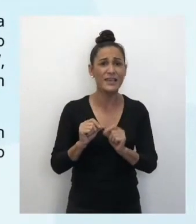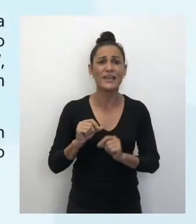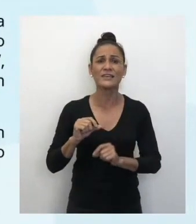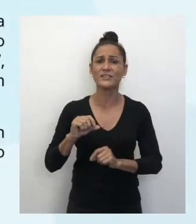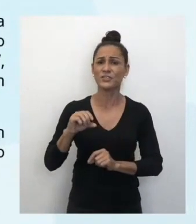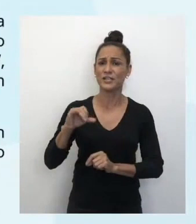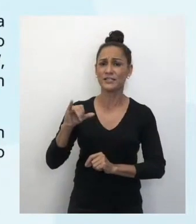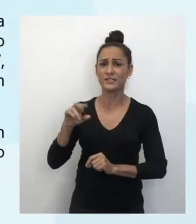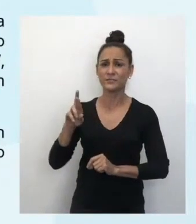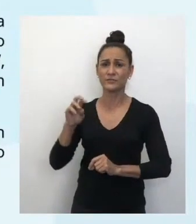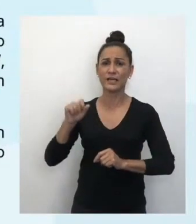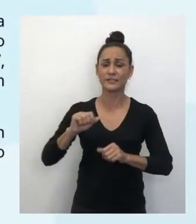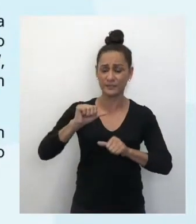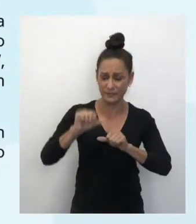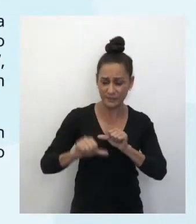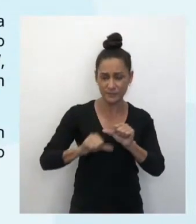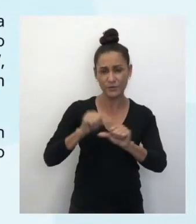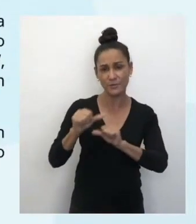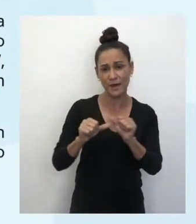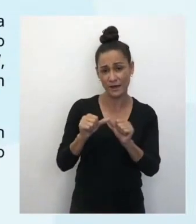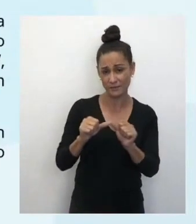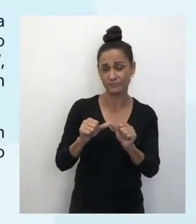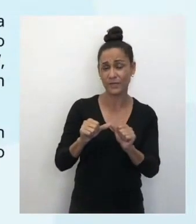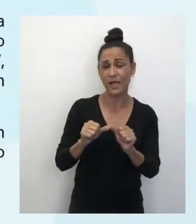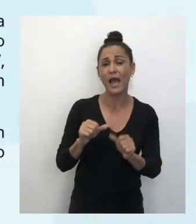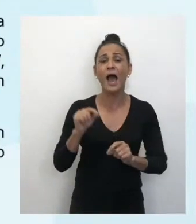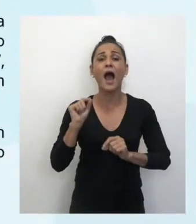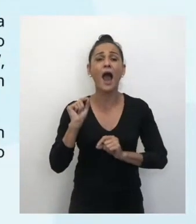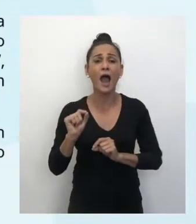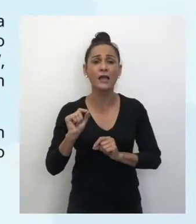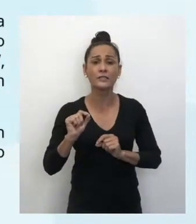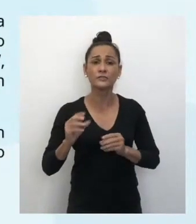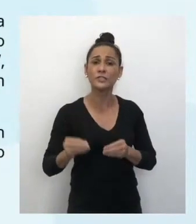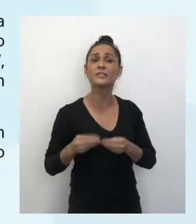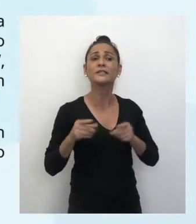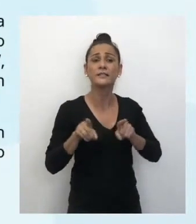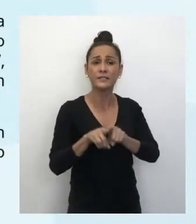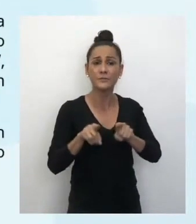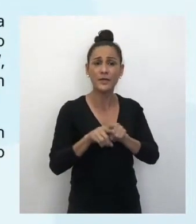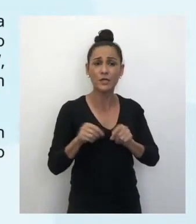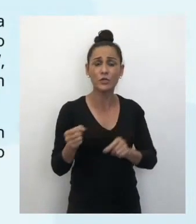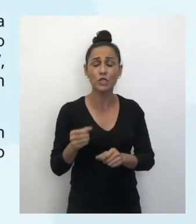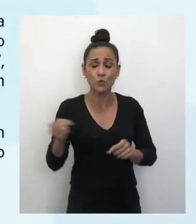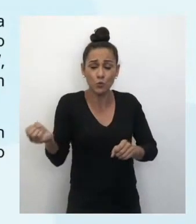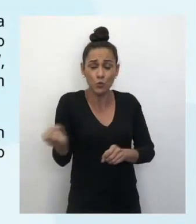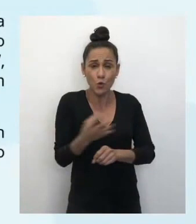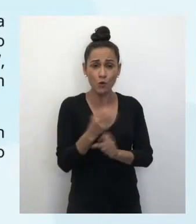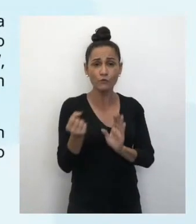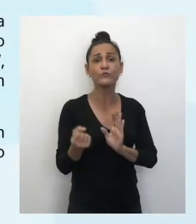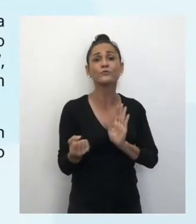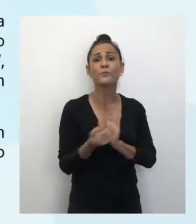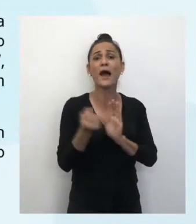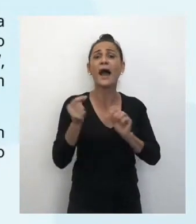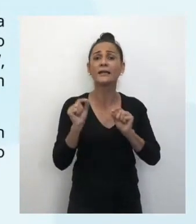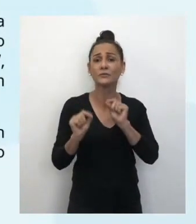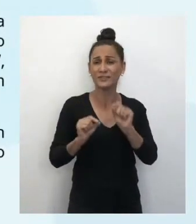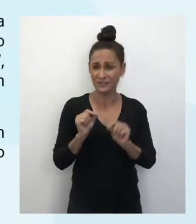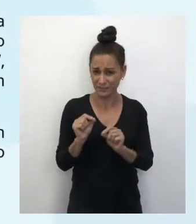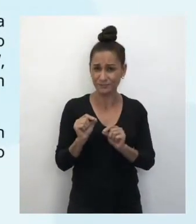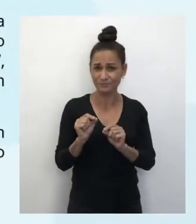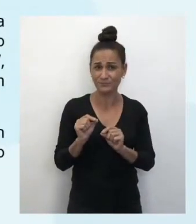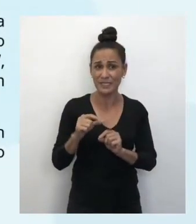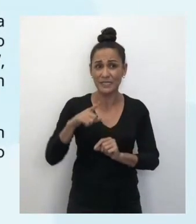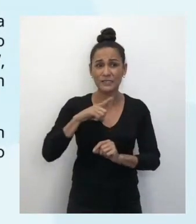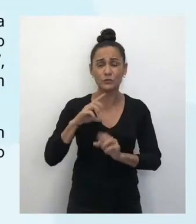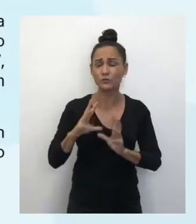ressignificar, transformar algo às vezes degradado e devolver com um novo estímulo, né? Devolver